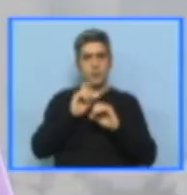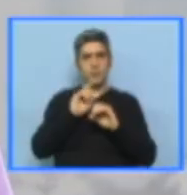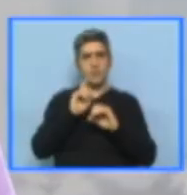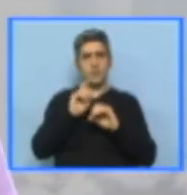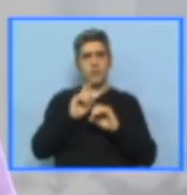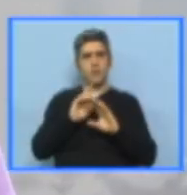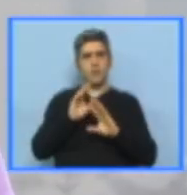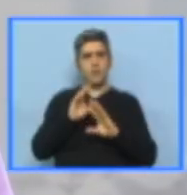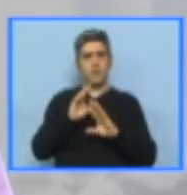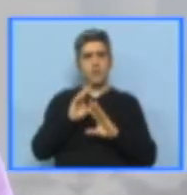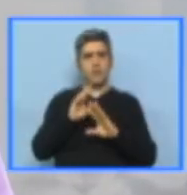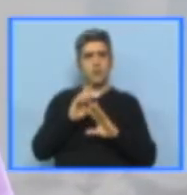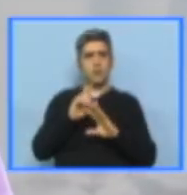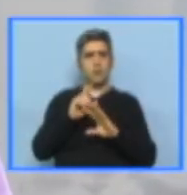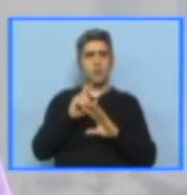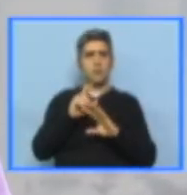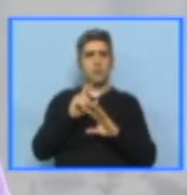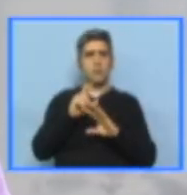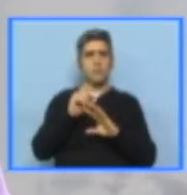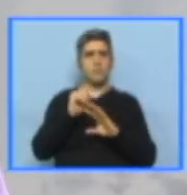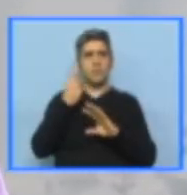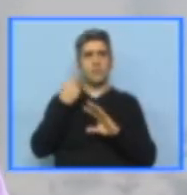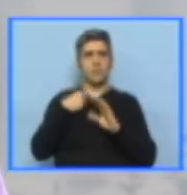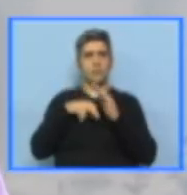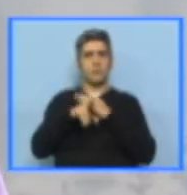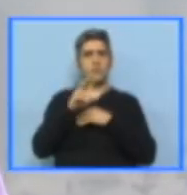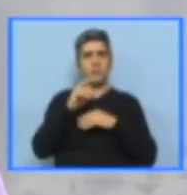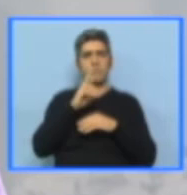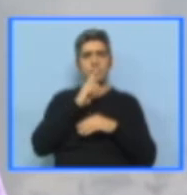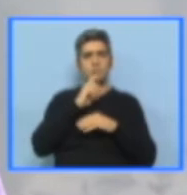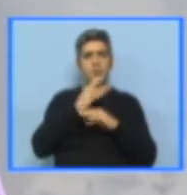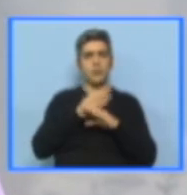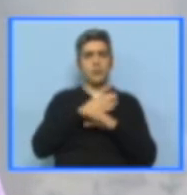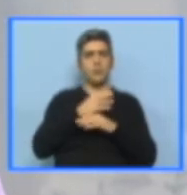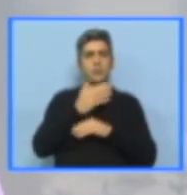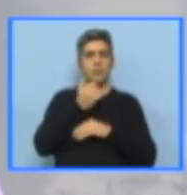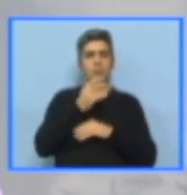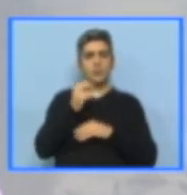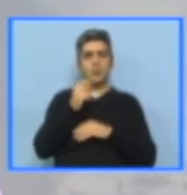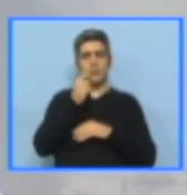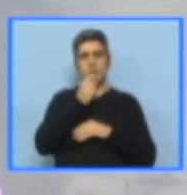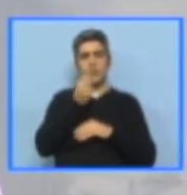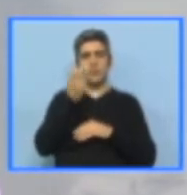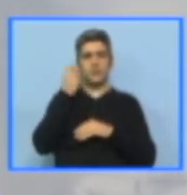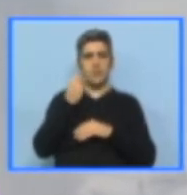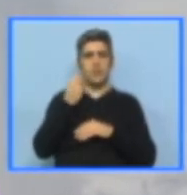preconceito. Aliás, a primeira vez que eu fui a Fátima foi na véspera do 12 para 13 de maio do ano